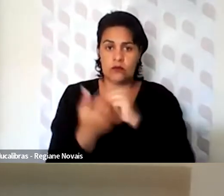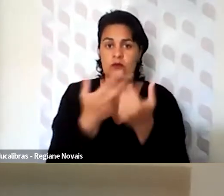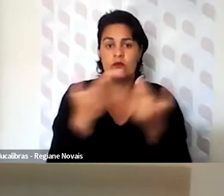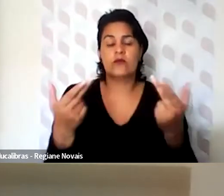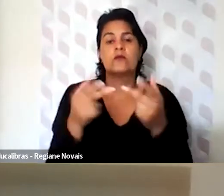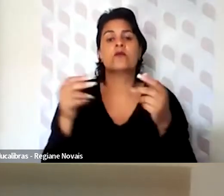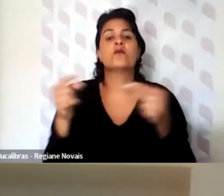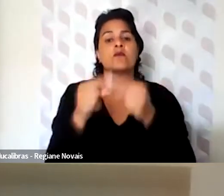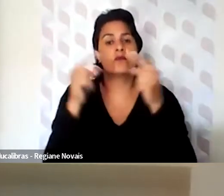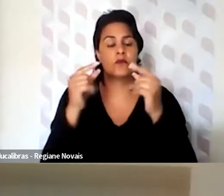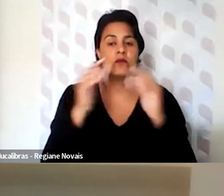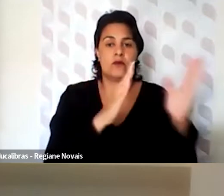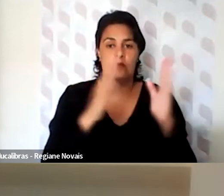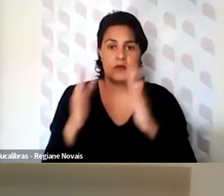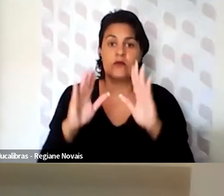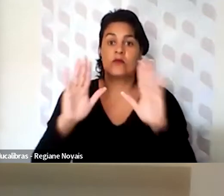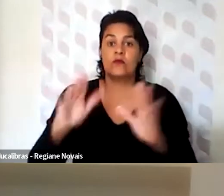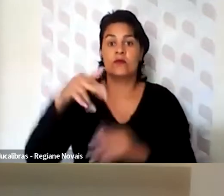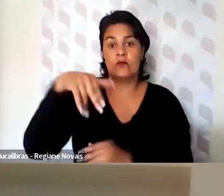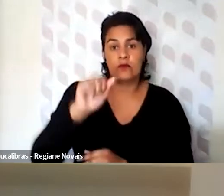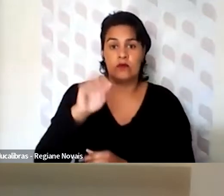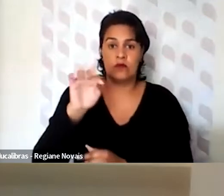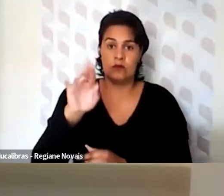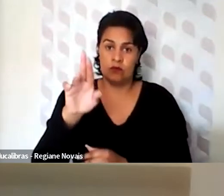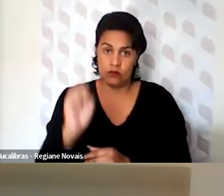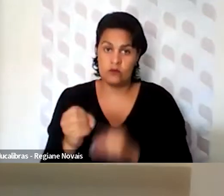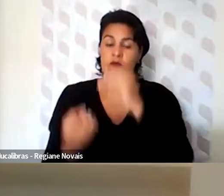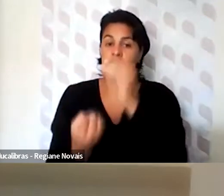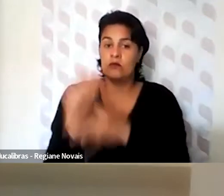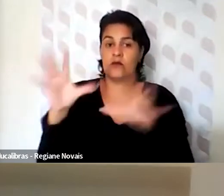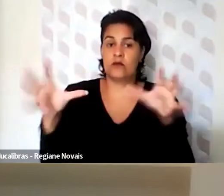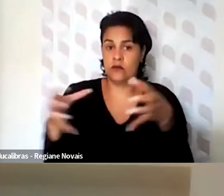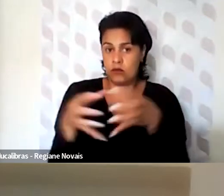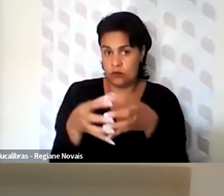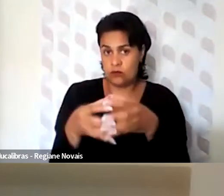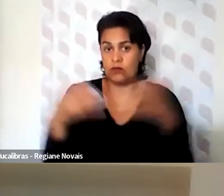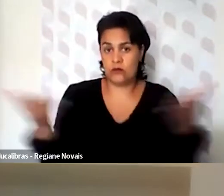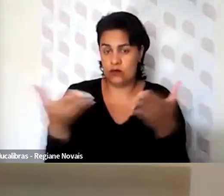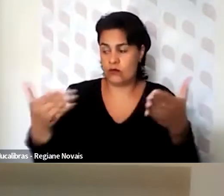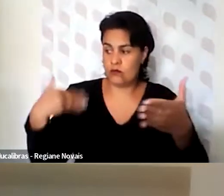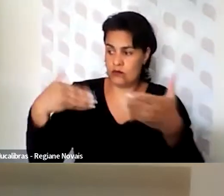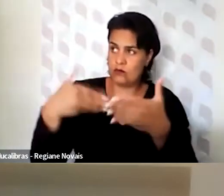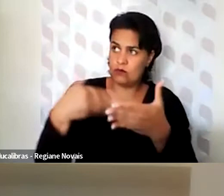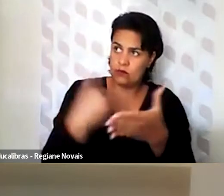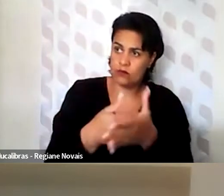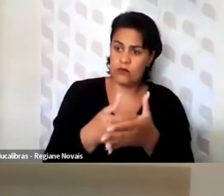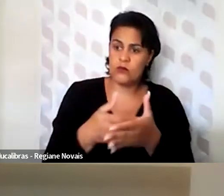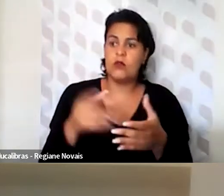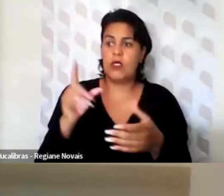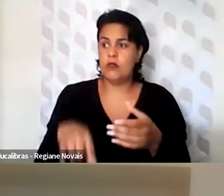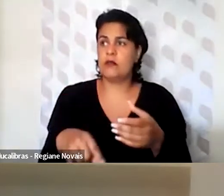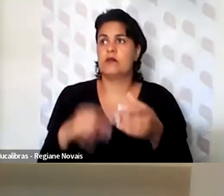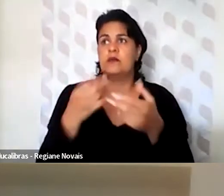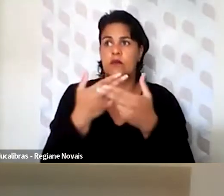natureza. A Natura desenvolveu um grupo nos últimos anos em que tem um olhar mais global, fez aquisições